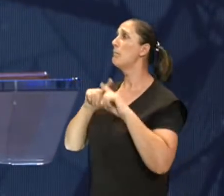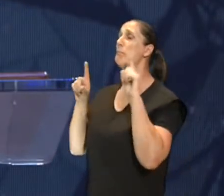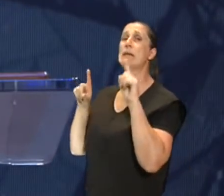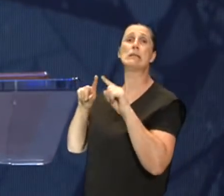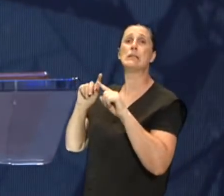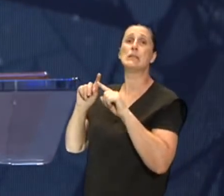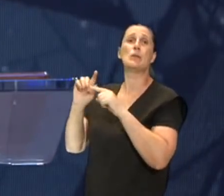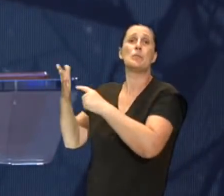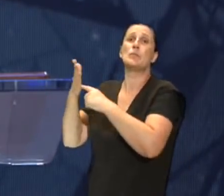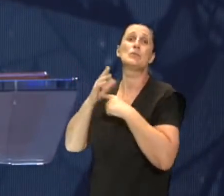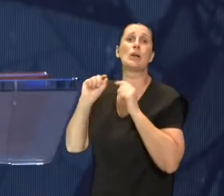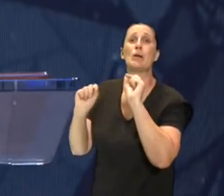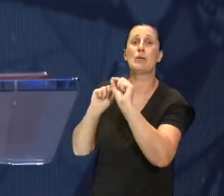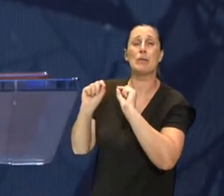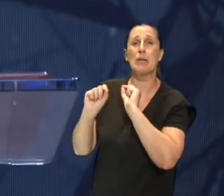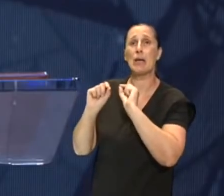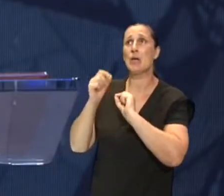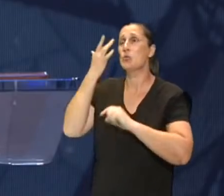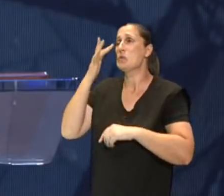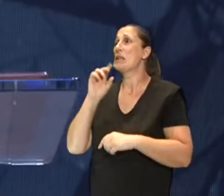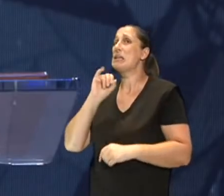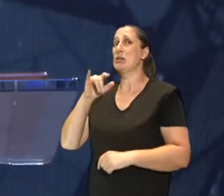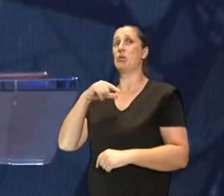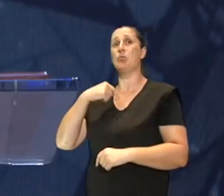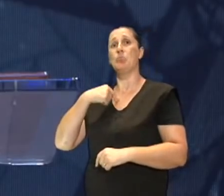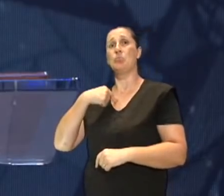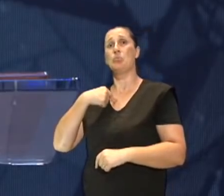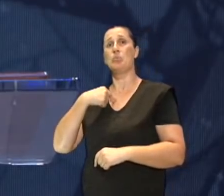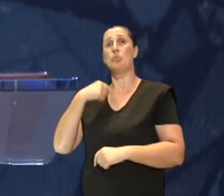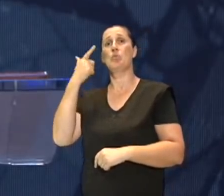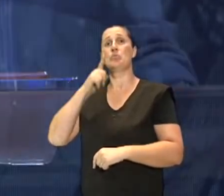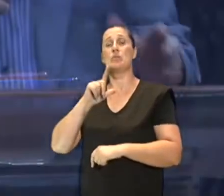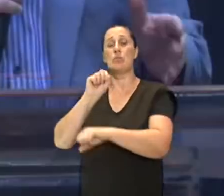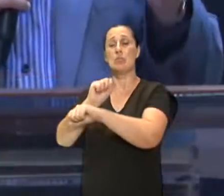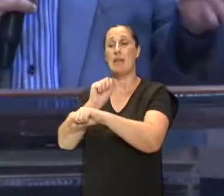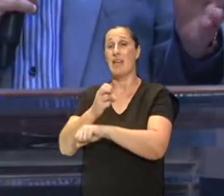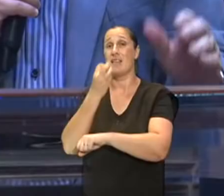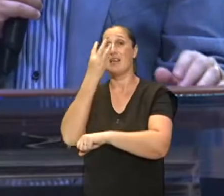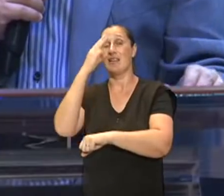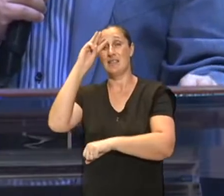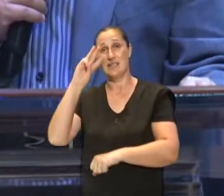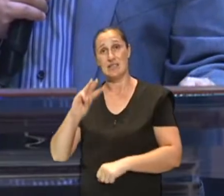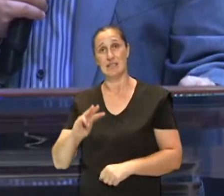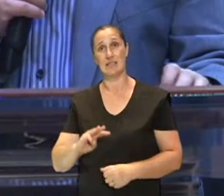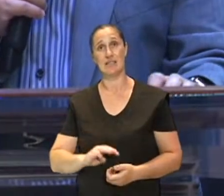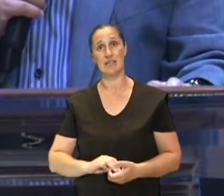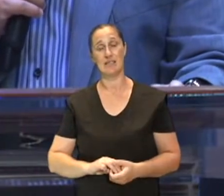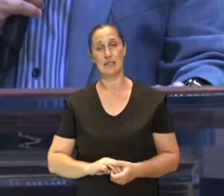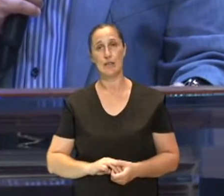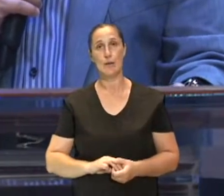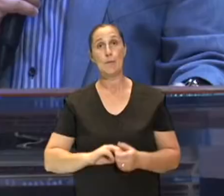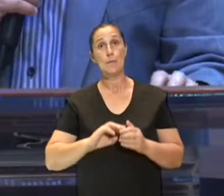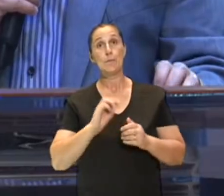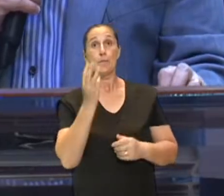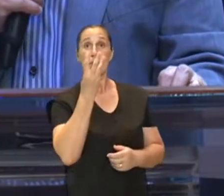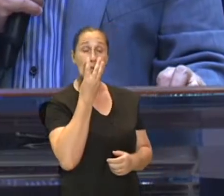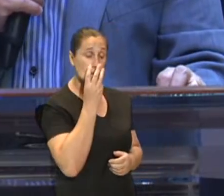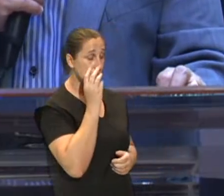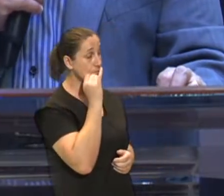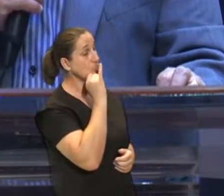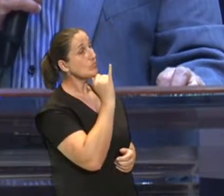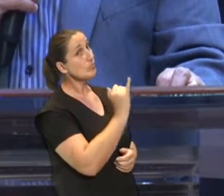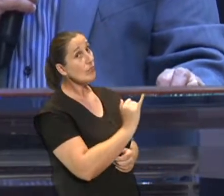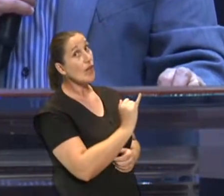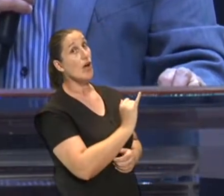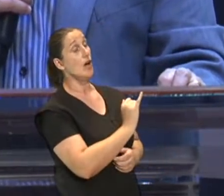me dá? Eu não sei se eu consigo esperar 3 dias. E então Isaías respondeu: o sinal de que o Senhor vai cumprir